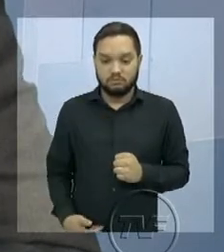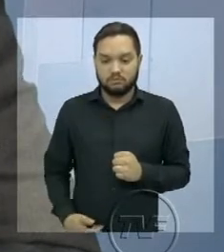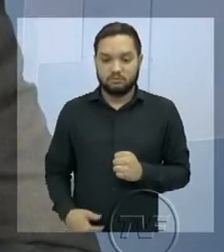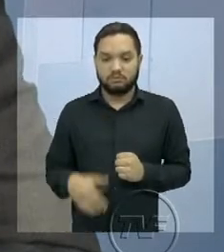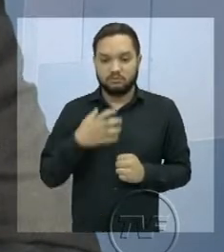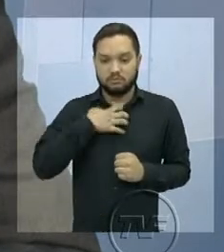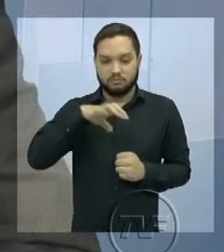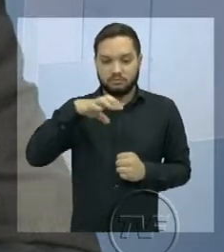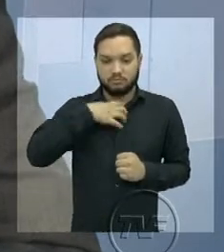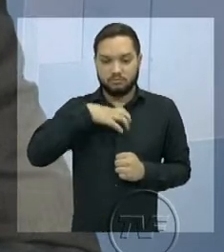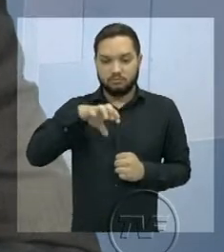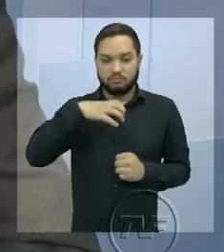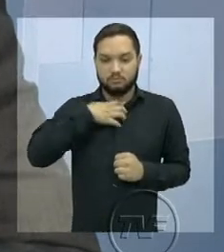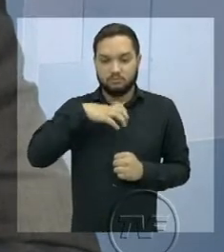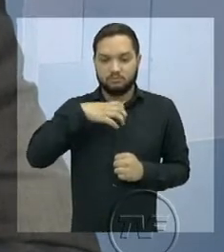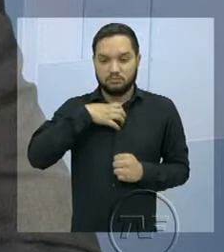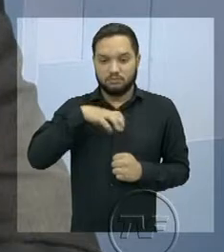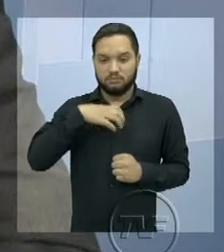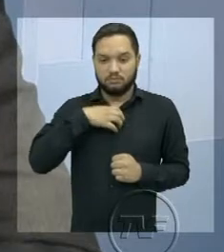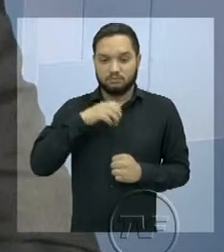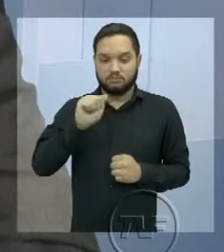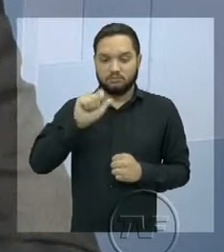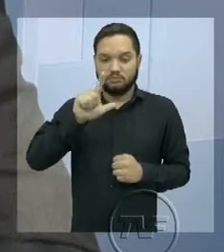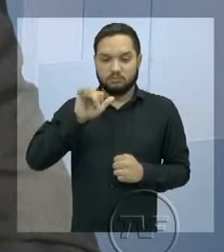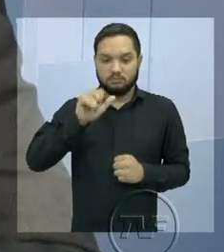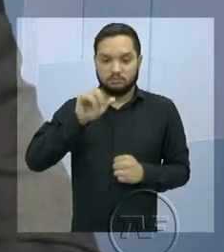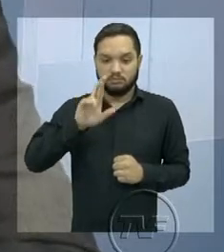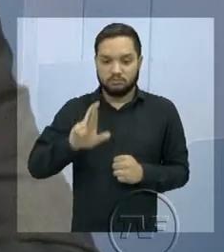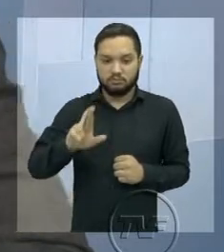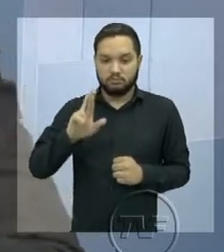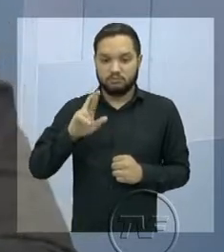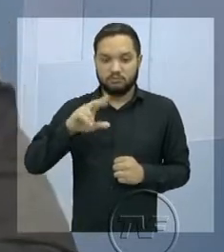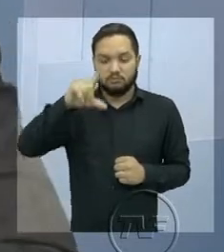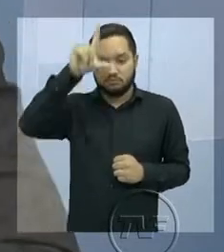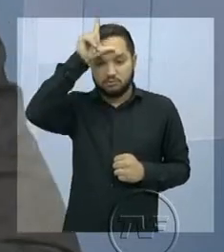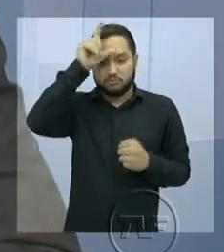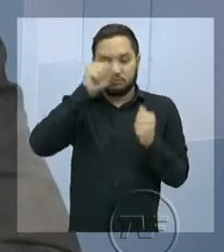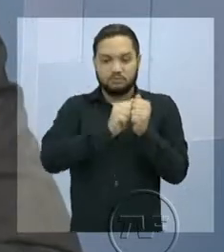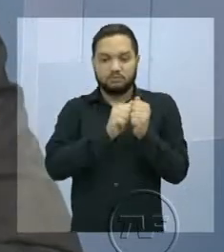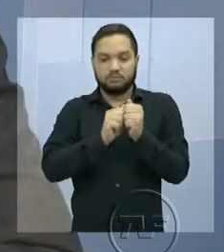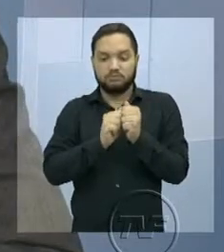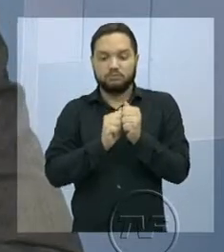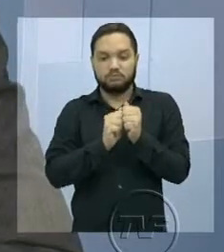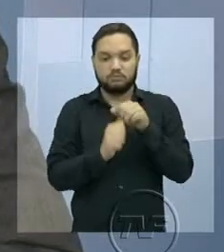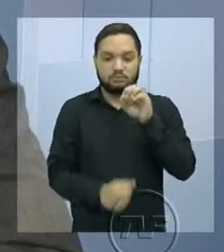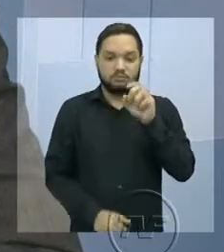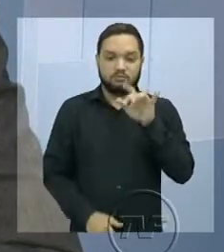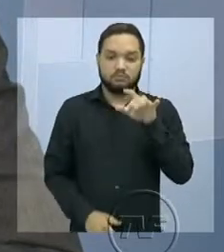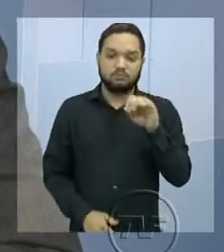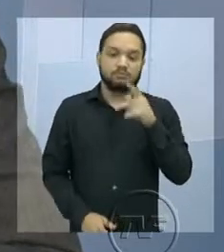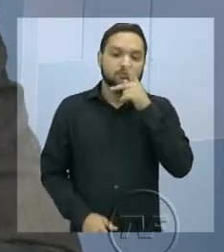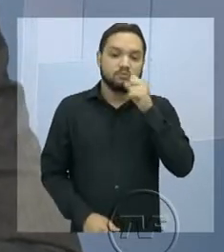da Bahia, pelo PSD, Otto de Alencar, liderou junto com o Major Olímpio, do